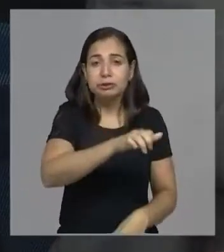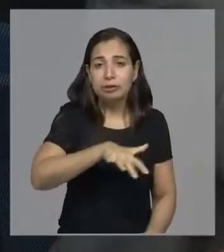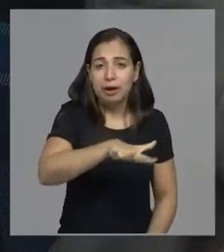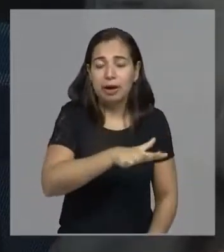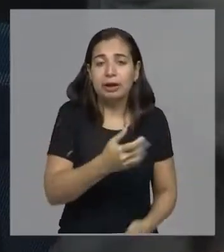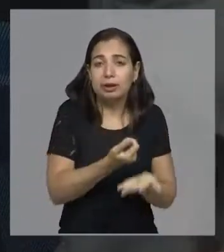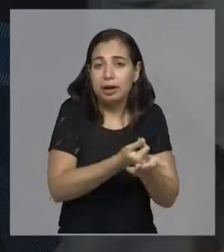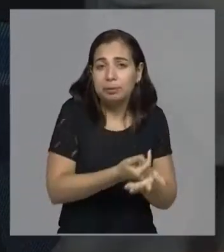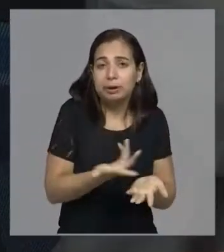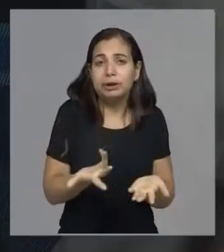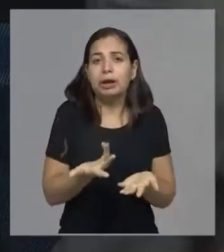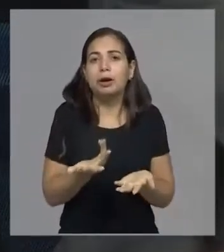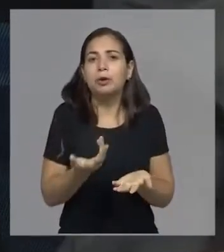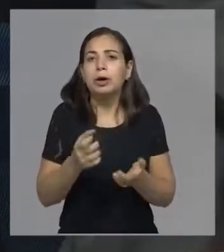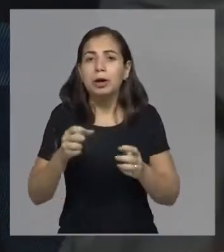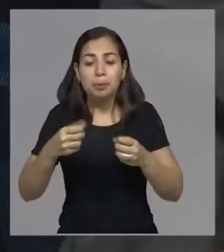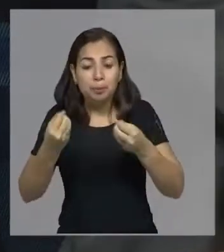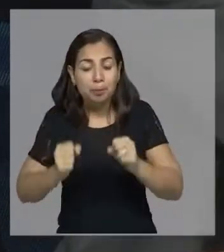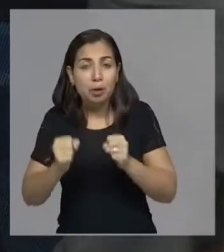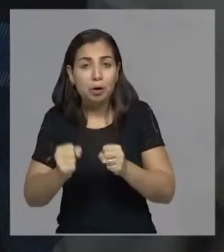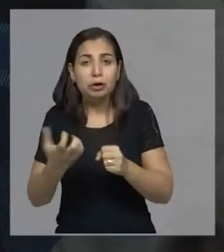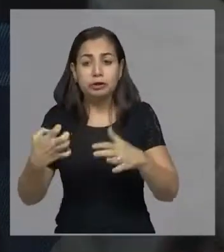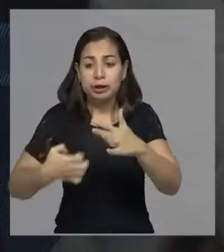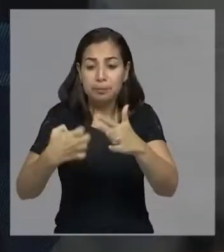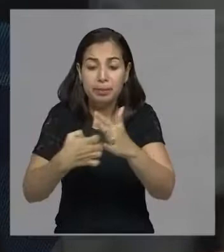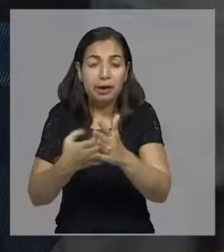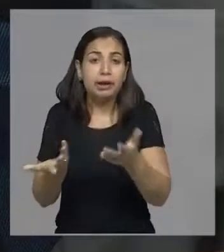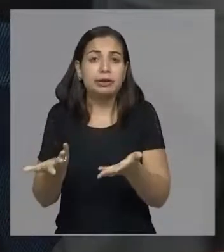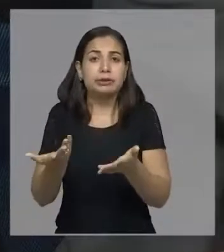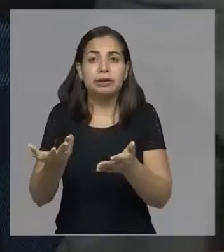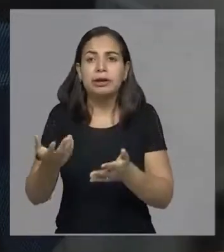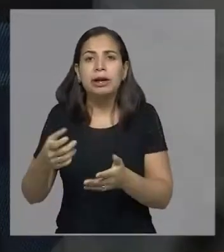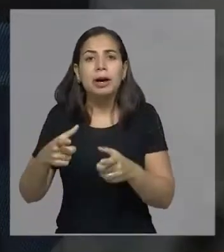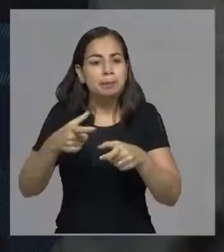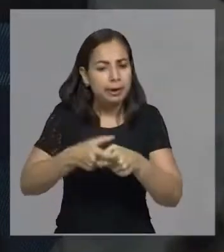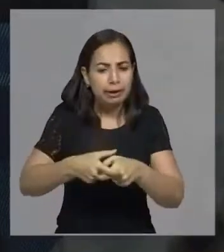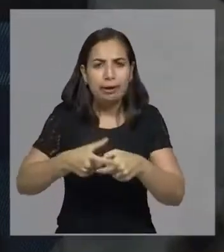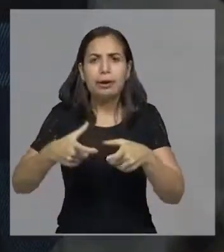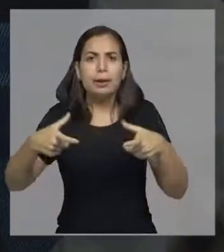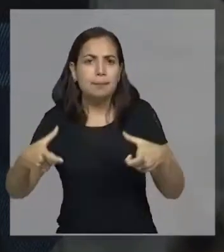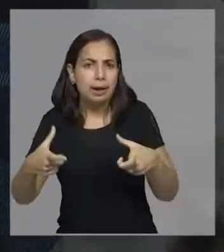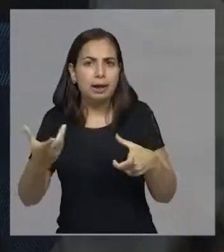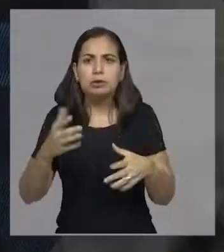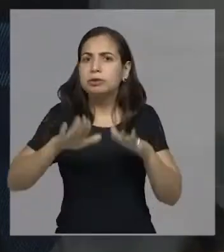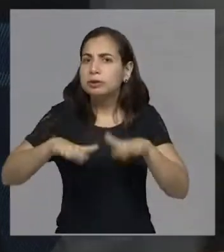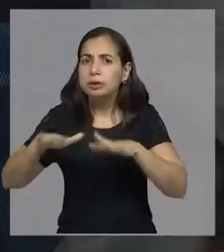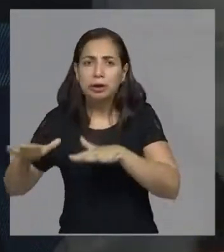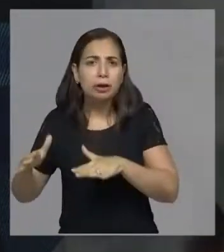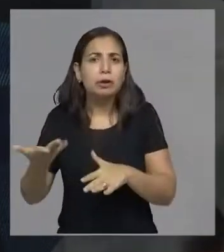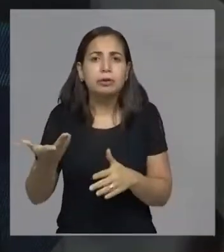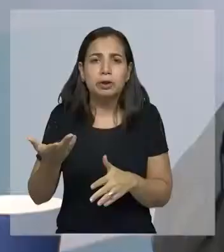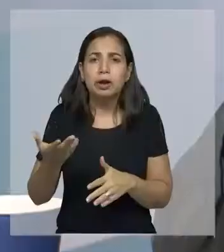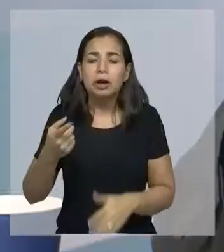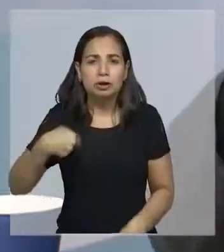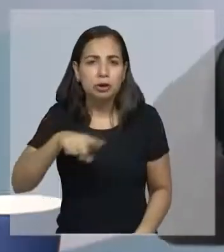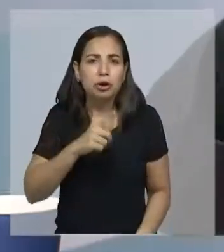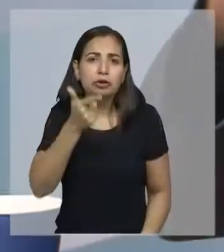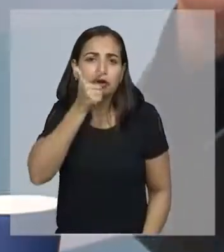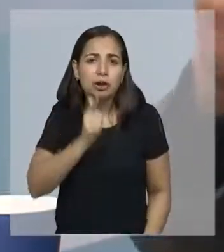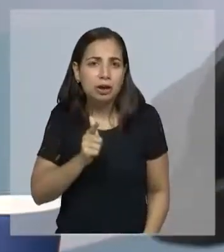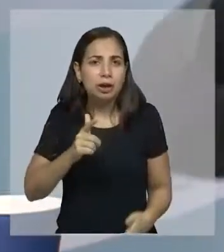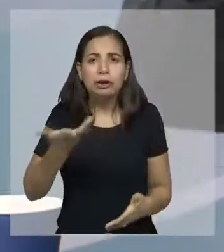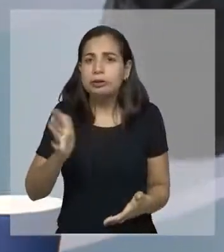perde as grandes empresas, as pequenas, médias empresas. Quer dizer, ninguém ganha com essa situação que a gente se encontra, né? Está todo mundo